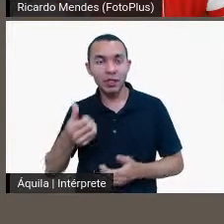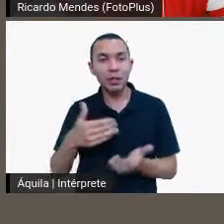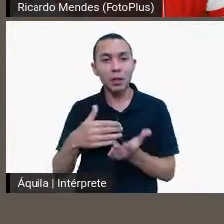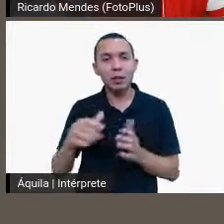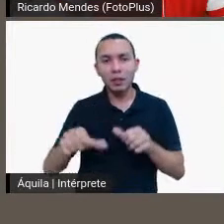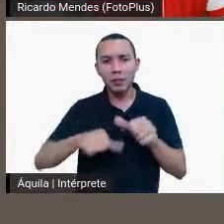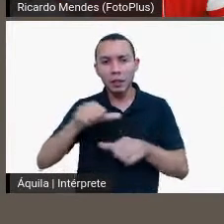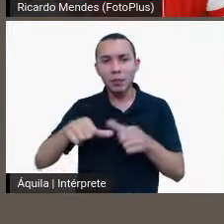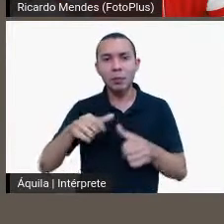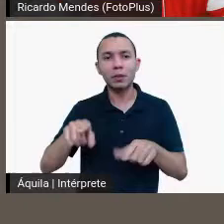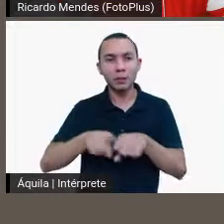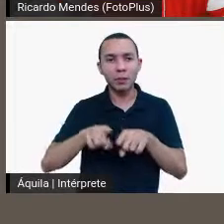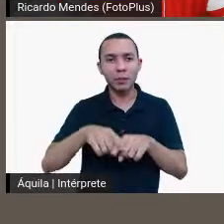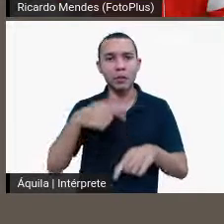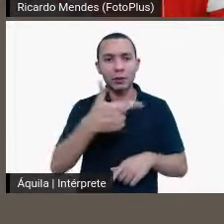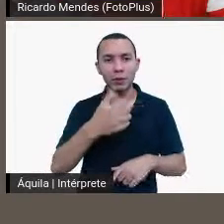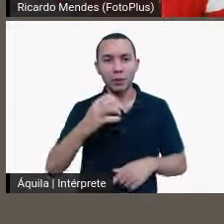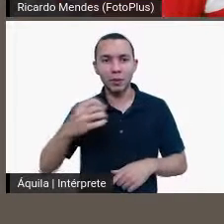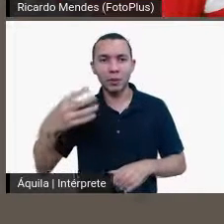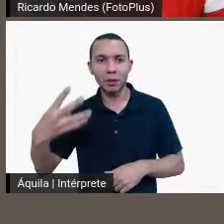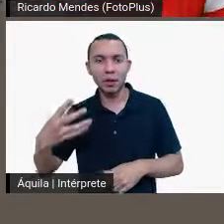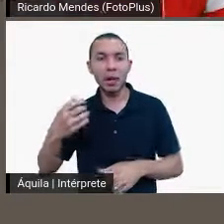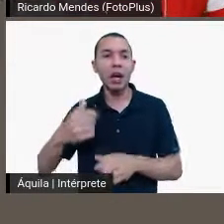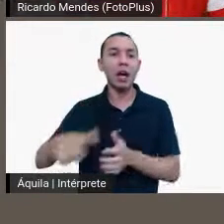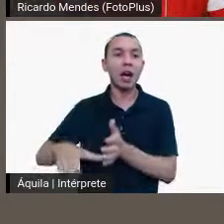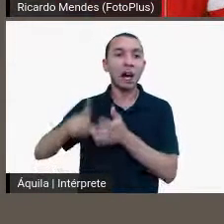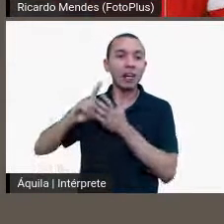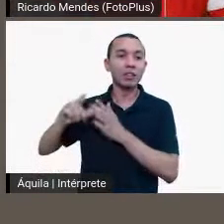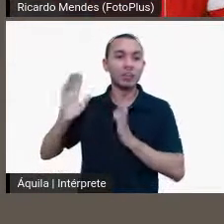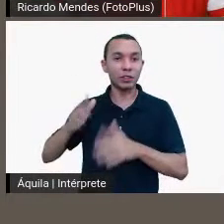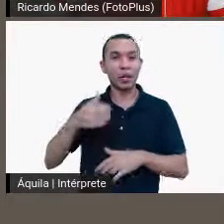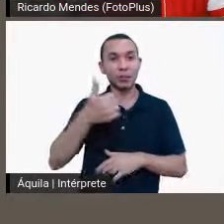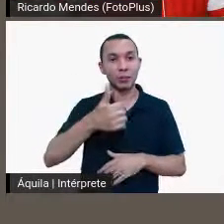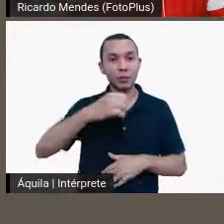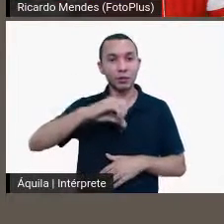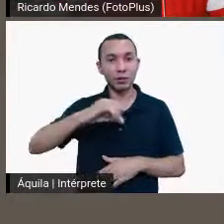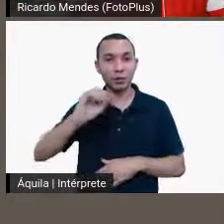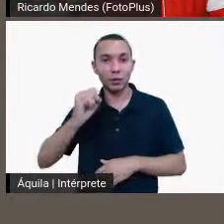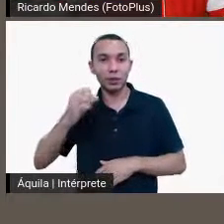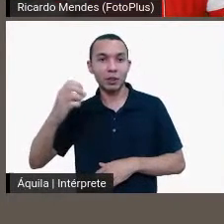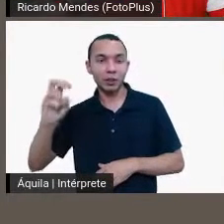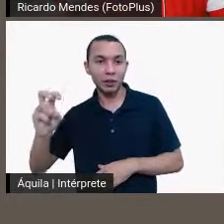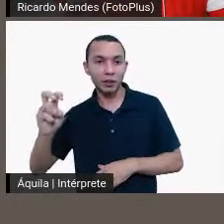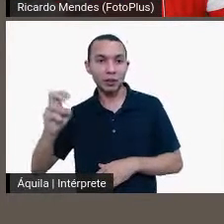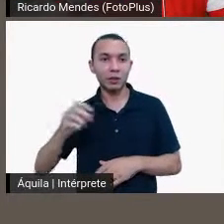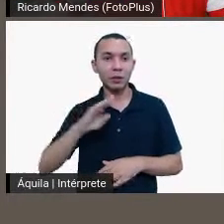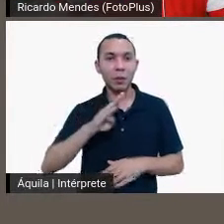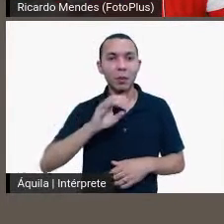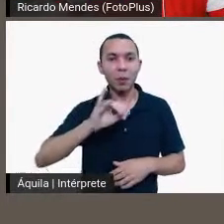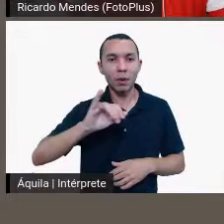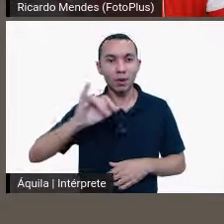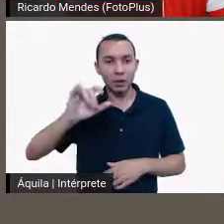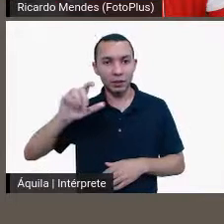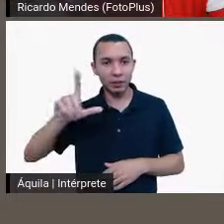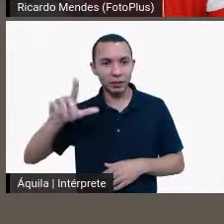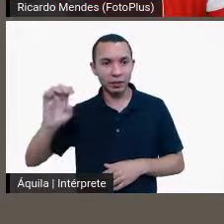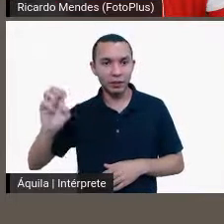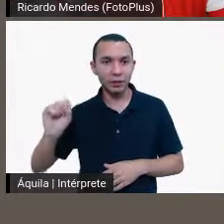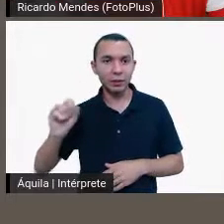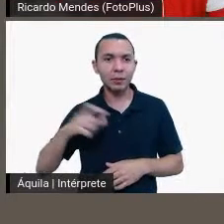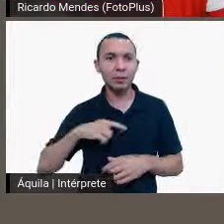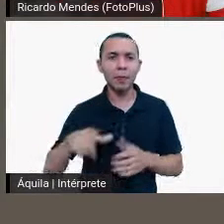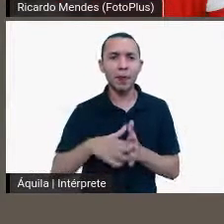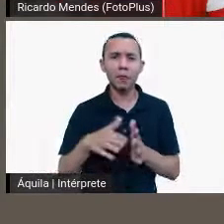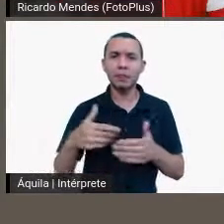projeto resulta de uma premiação lançada em 85. Boris Kocai voltará ao tema em outro ensaio panorâmico, muito mais tarde,